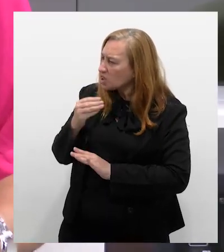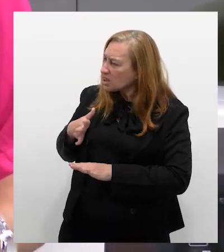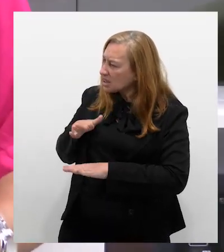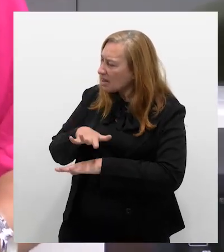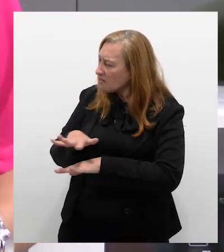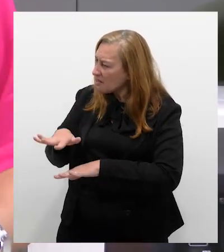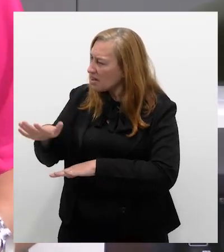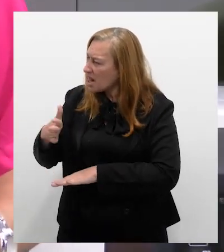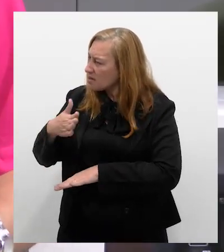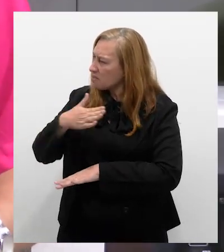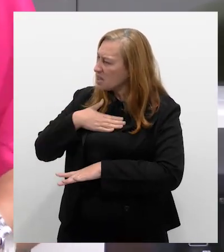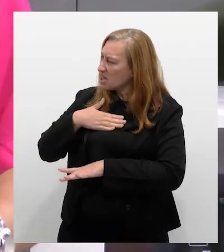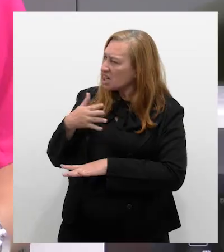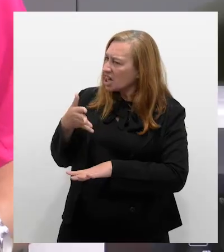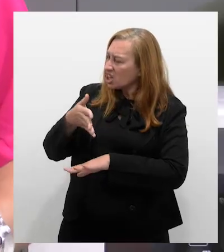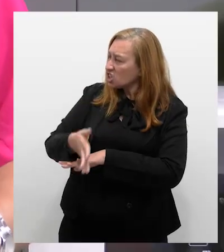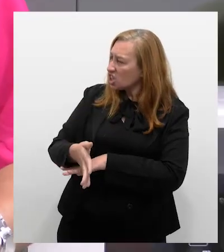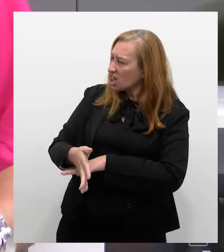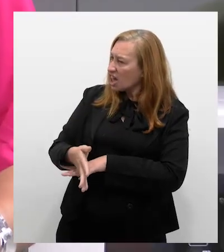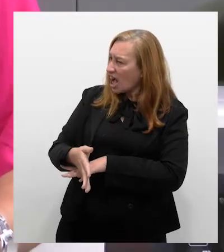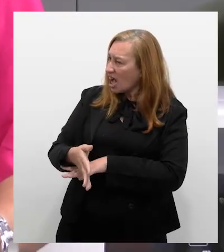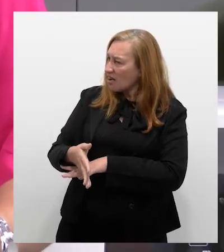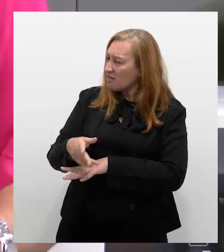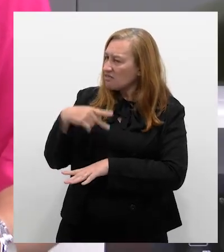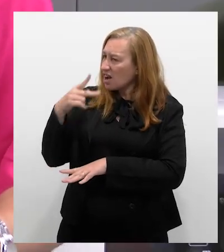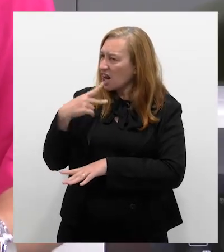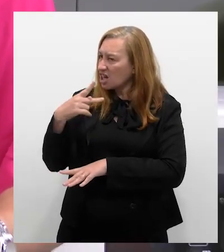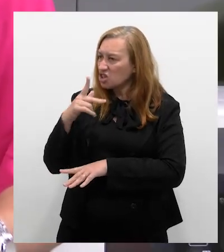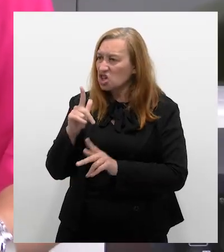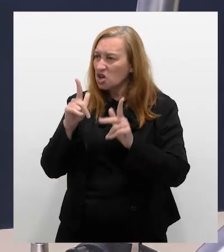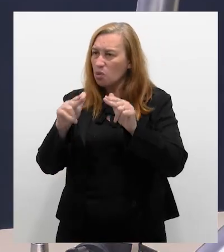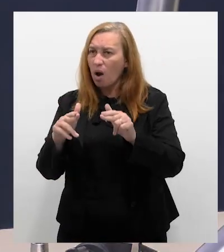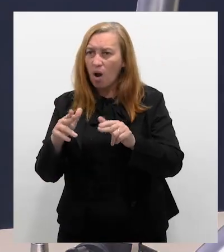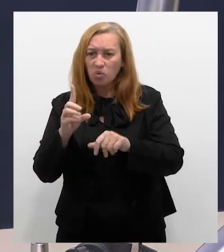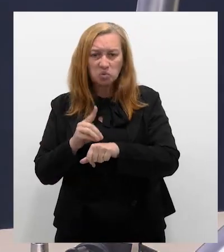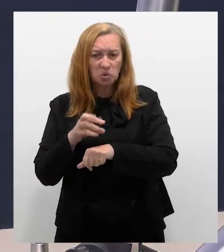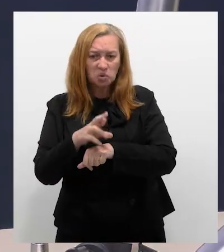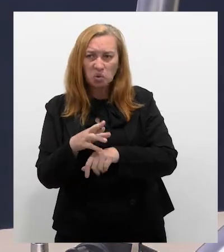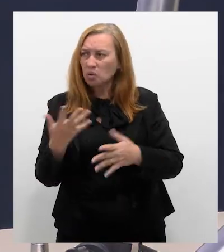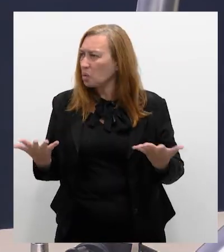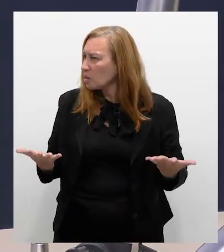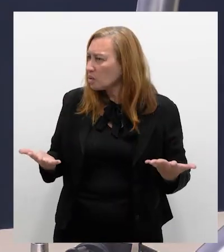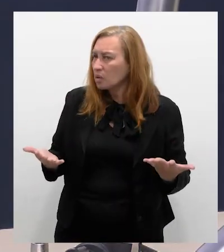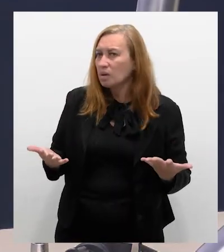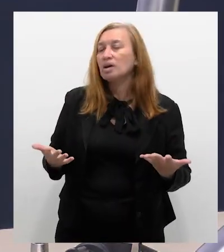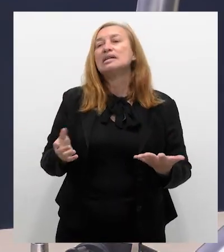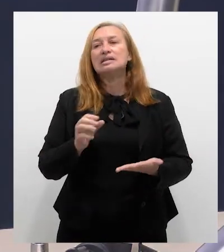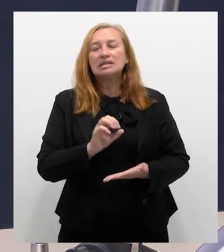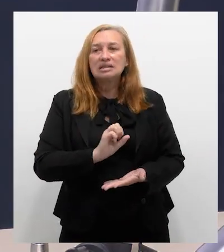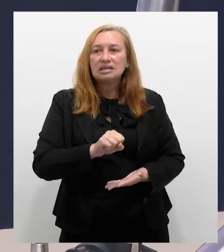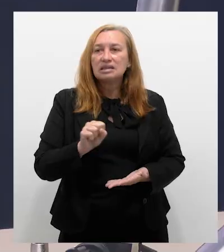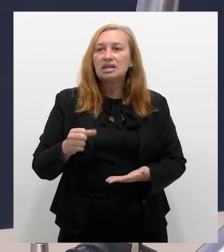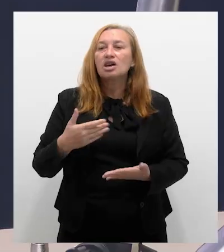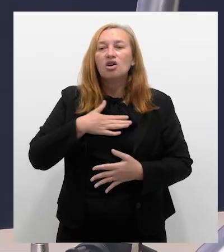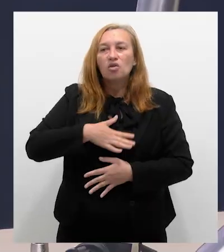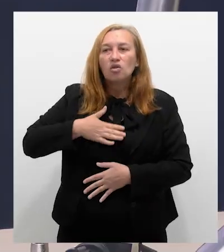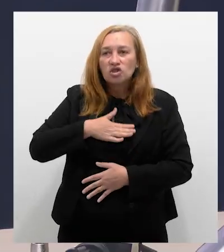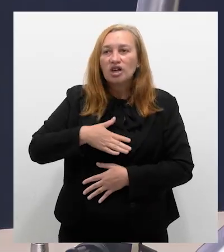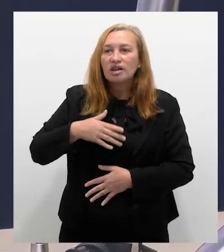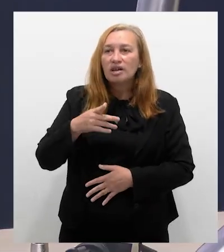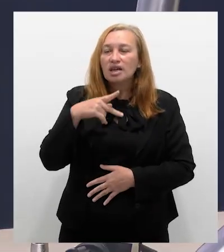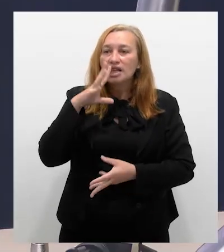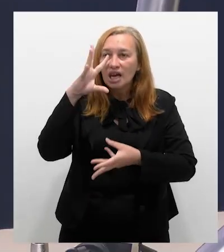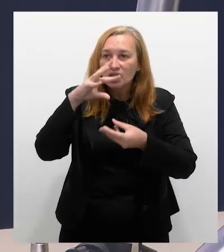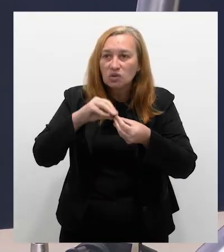bairro, na minha comunidade e quer chegar falando igual um doutor. Exatamente. E aí acaba tendo um problema aí. Tem uma questão também que eu gostaria